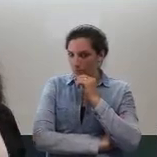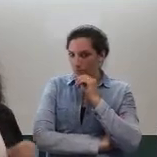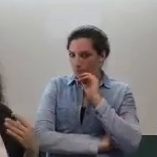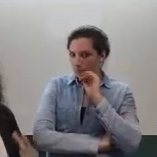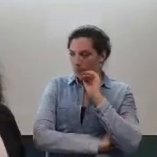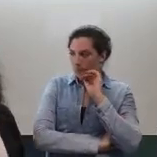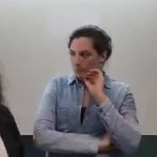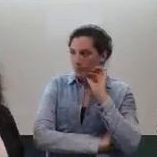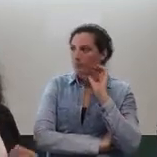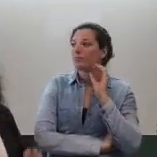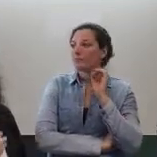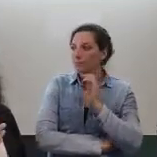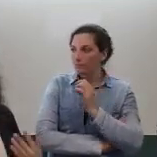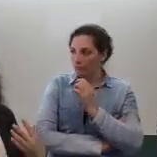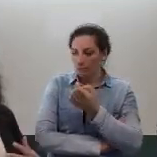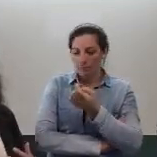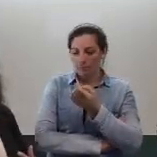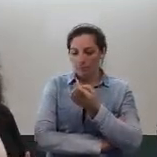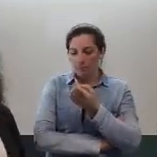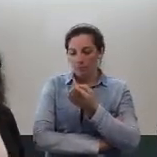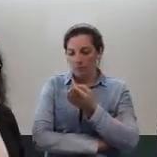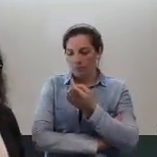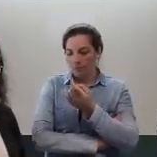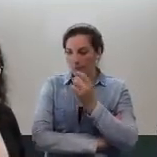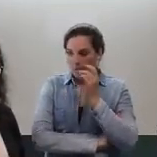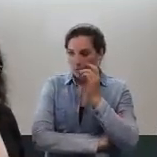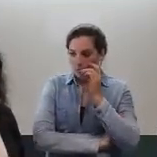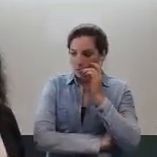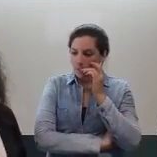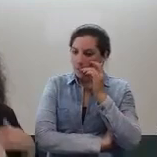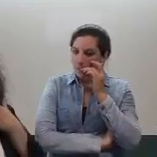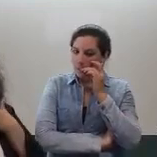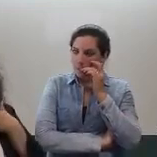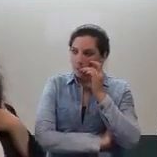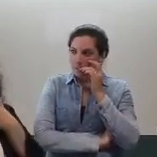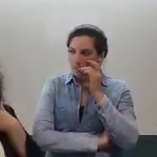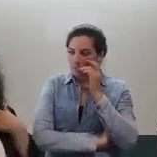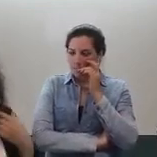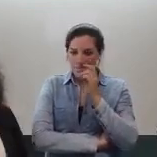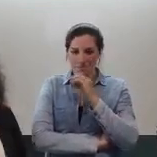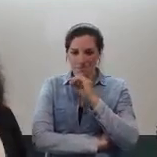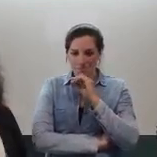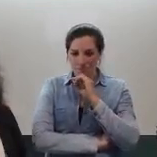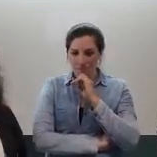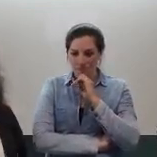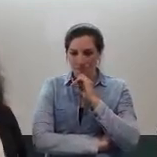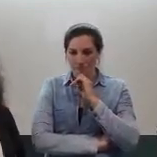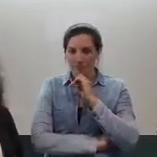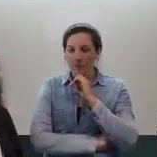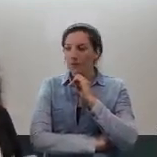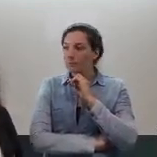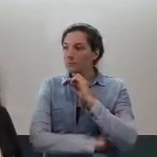autor, escreve ali o ano e a página em que você tirou. Tô batendo muito no microfone, coitado. E eu acho que é